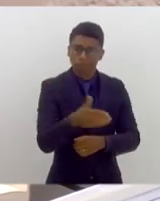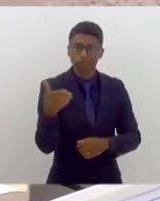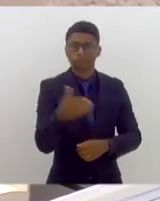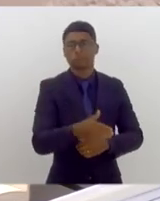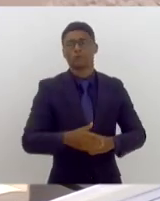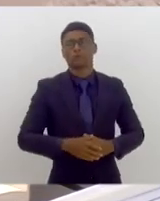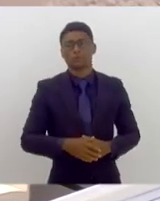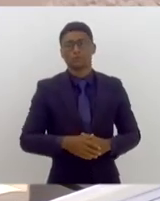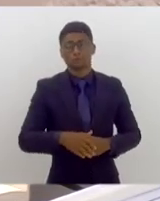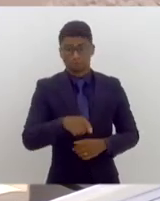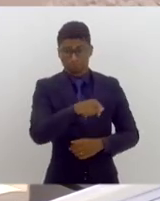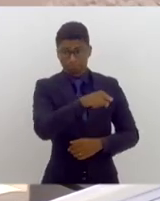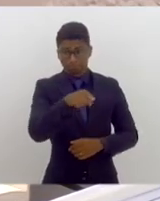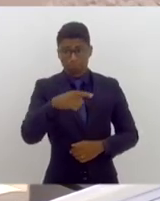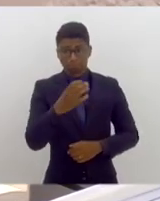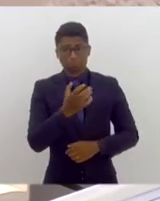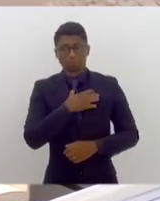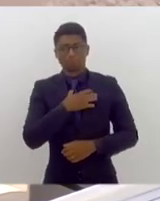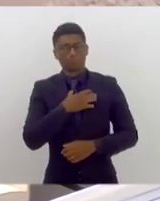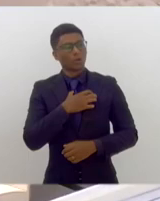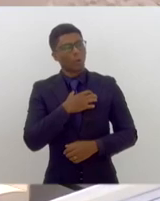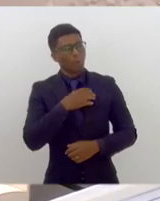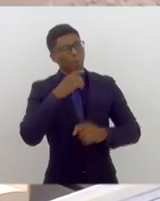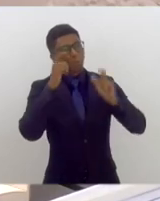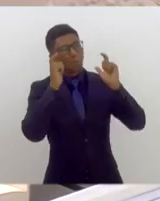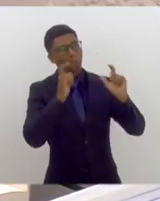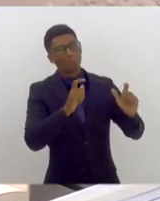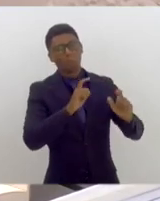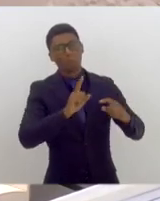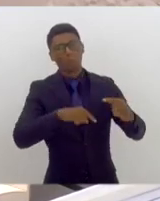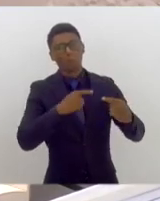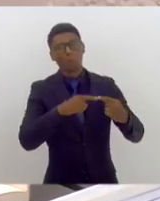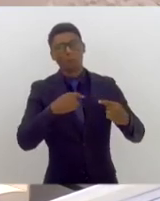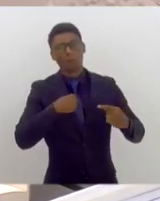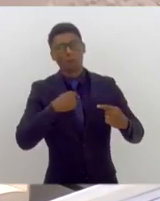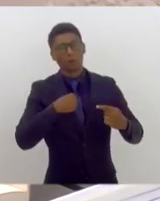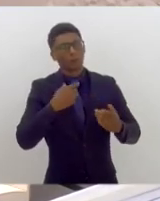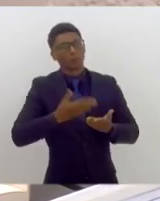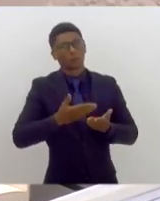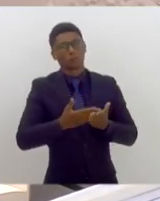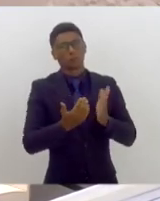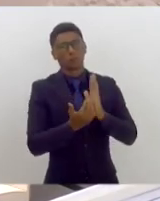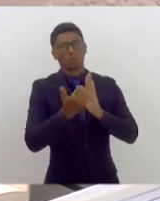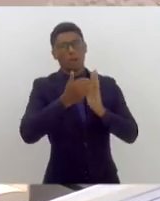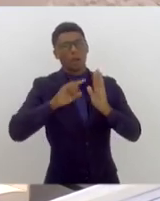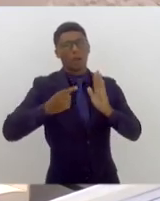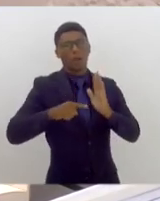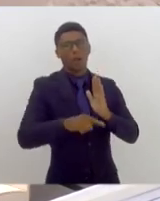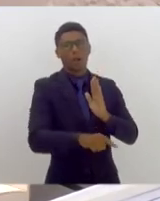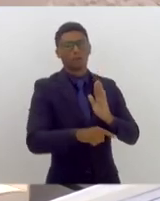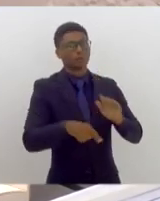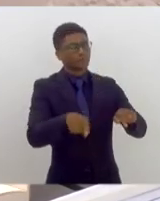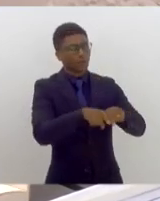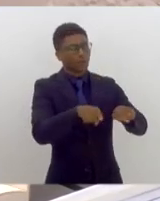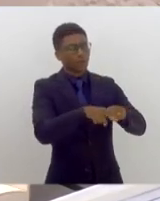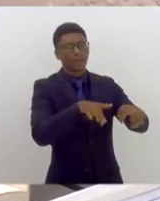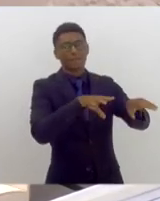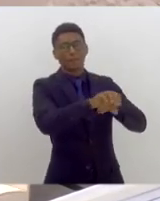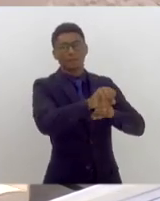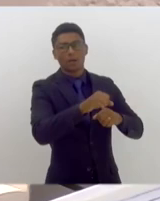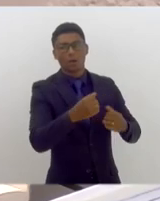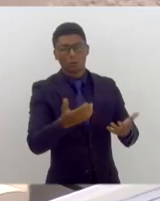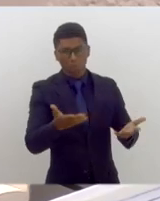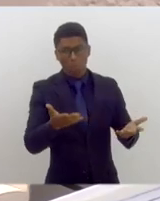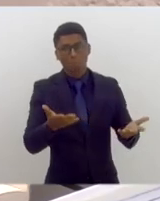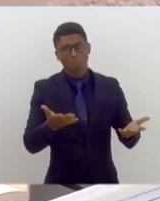seja conquistado para a necessidade de aprofundar seus estudos e de buscar uma formação profissional.